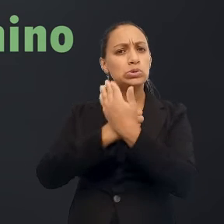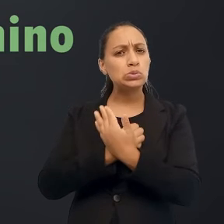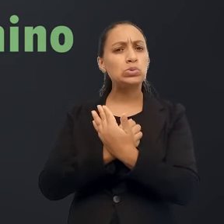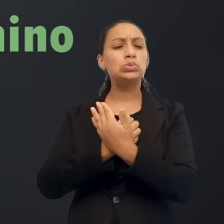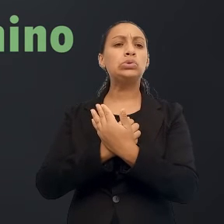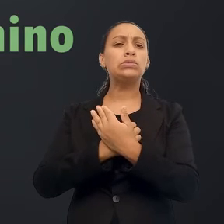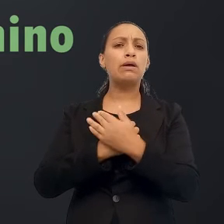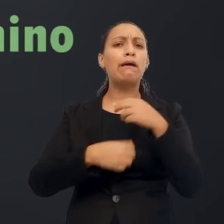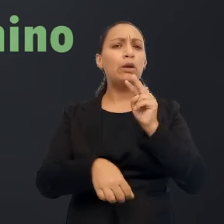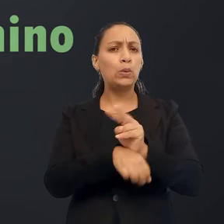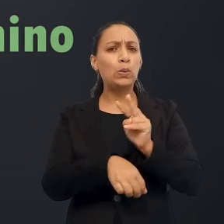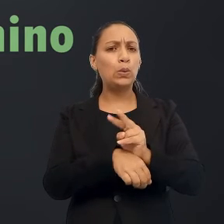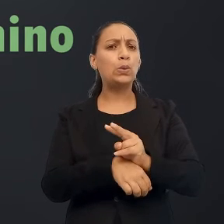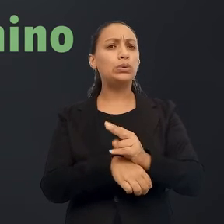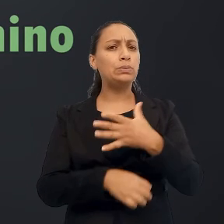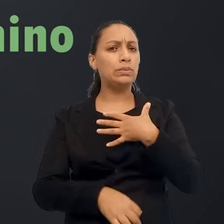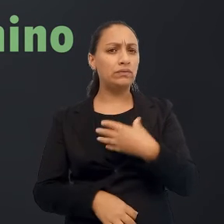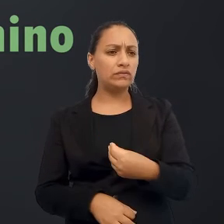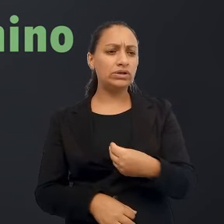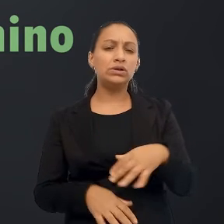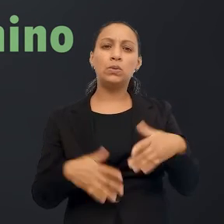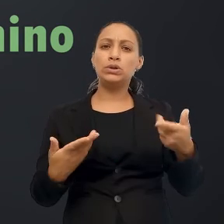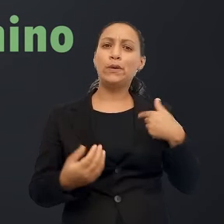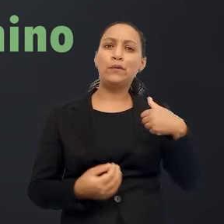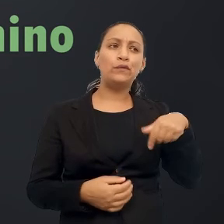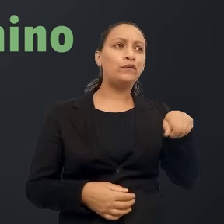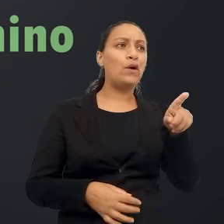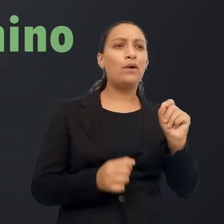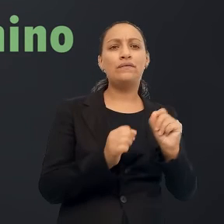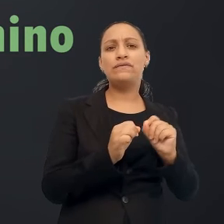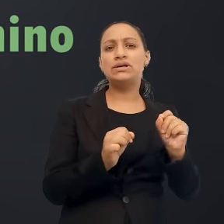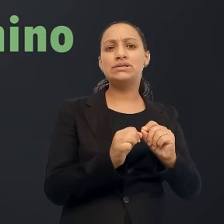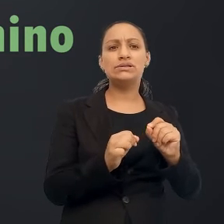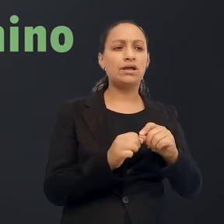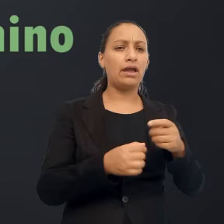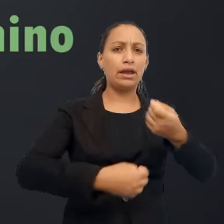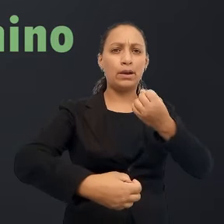fica um pouco com as crianças enquanto eu vou fazer